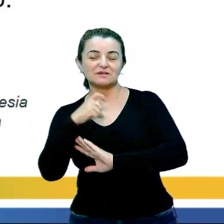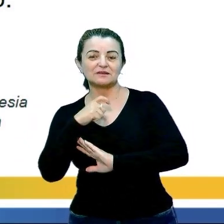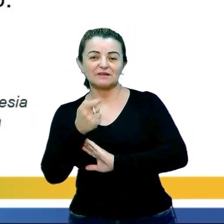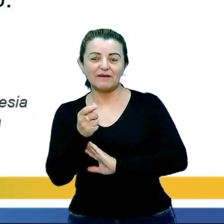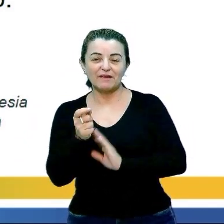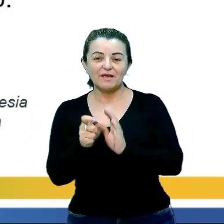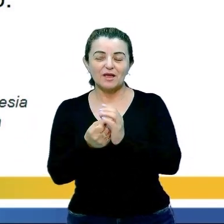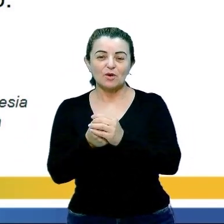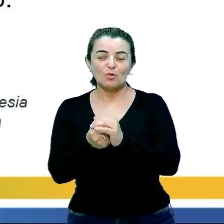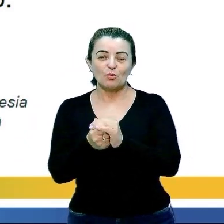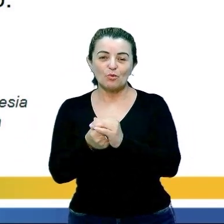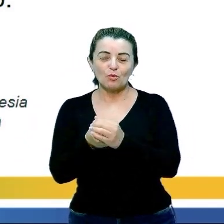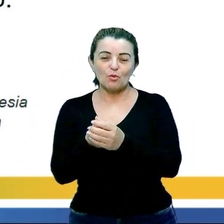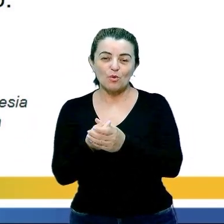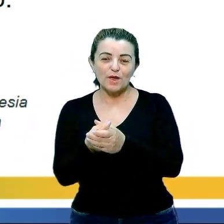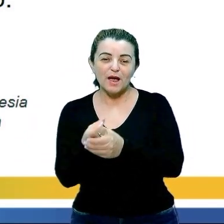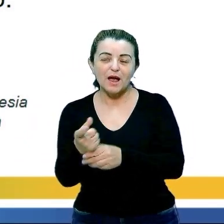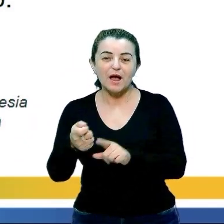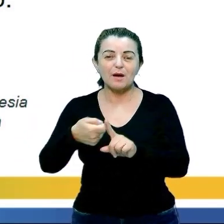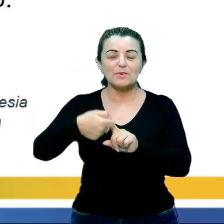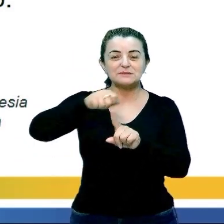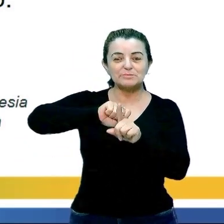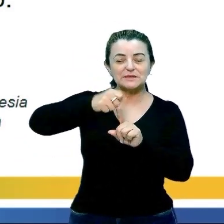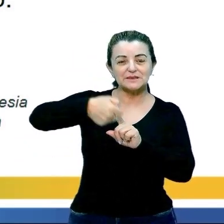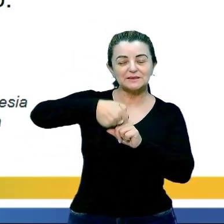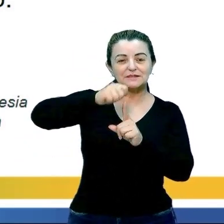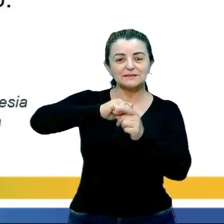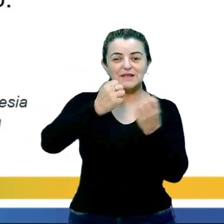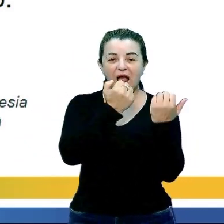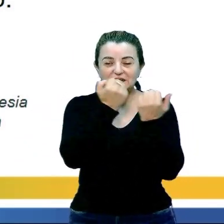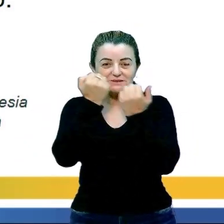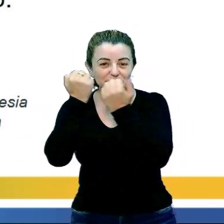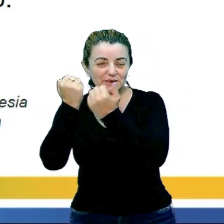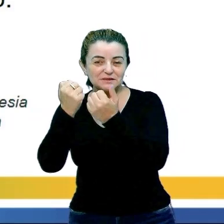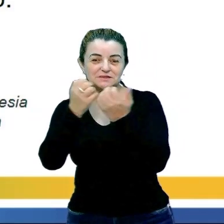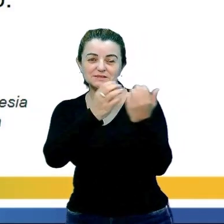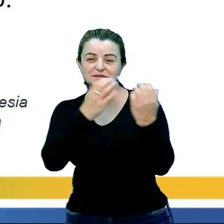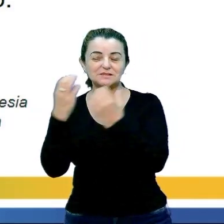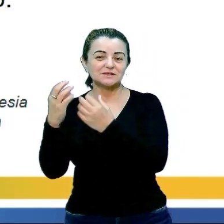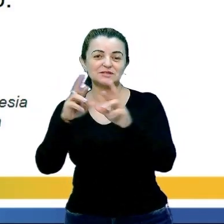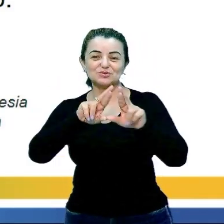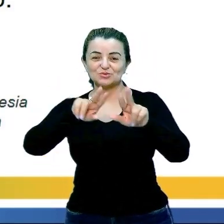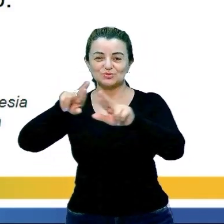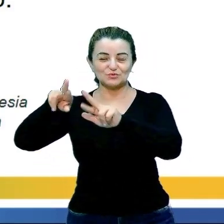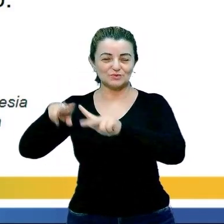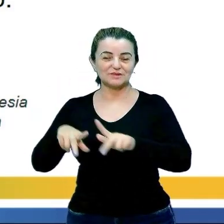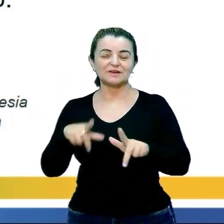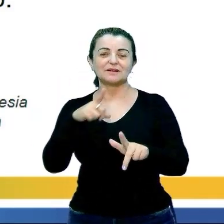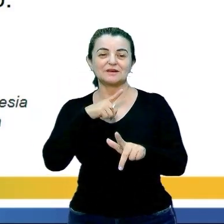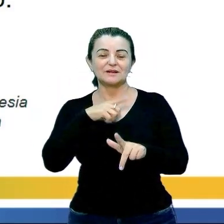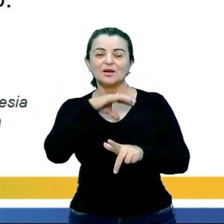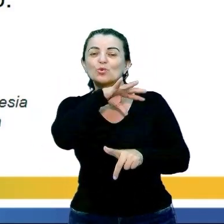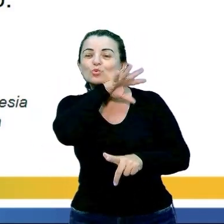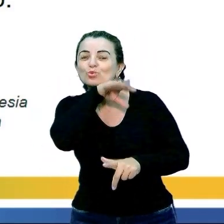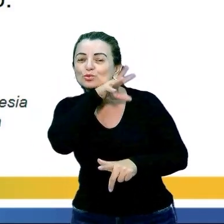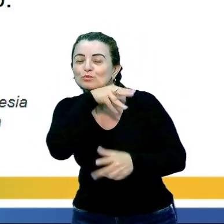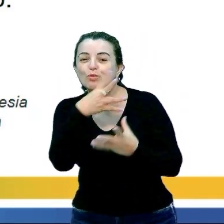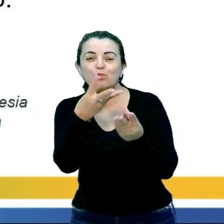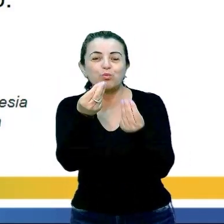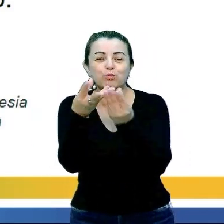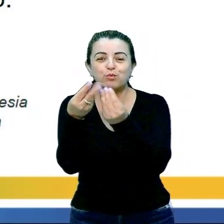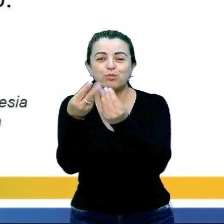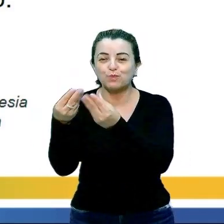goiabas, melancias, bananas que nem chuchu. Quanto aos bichos, tem-nos muito, de plumagens